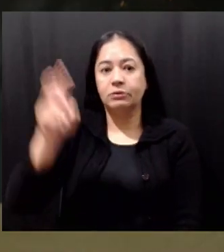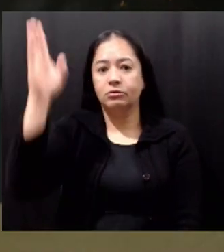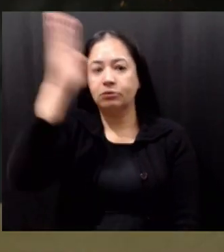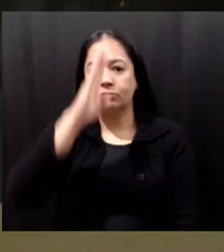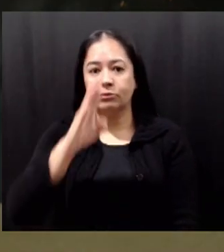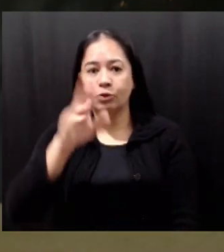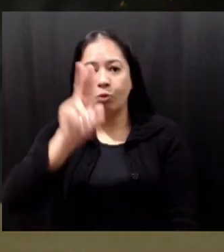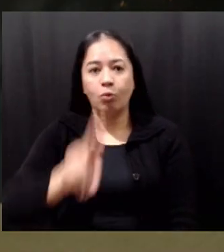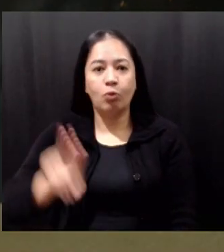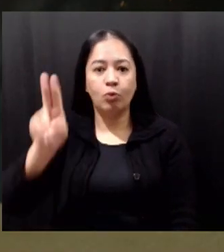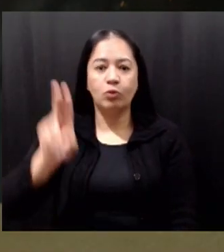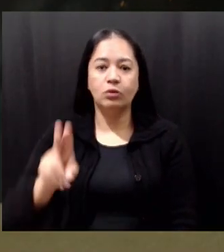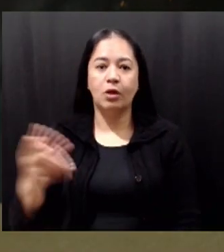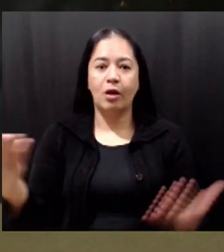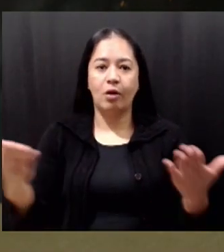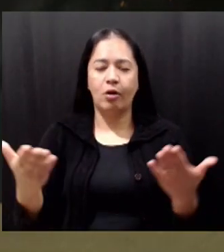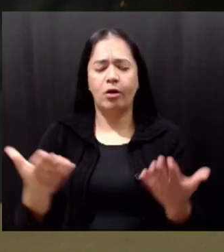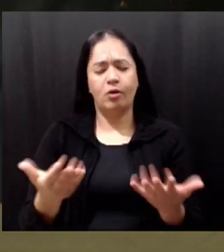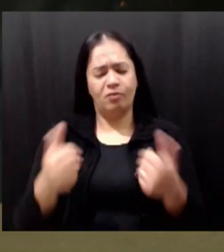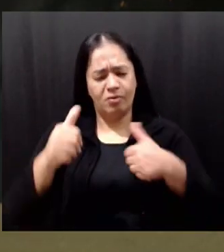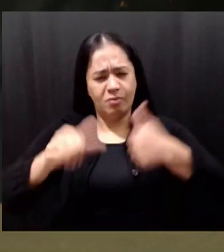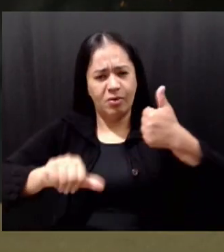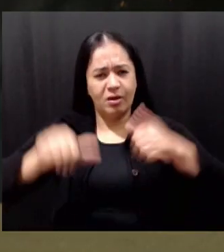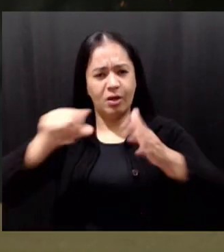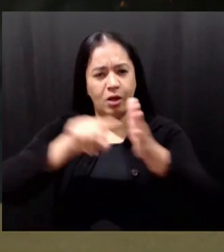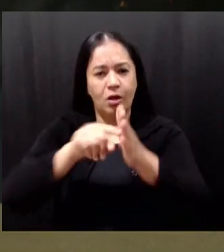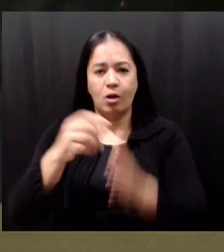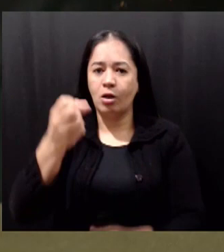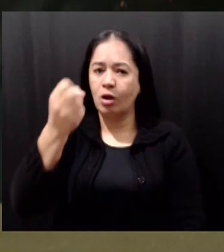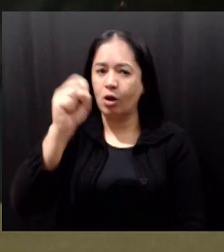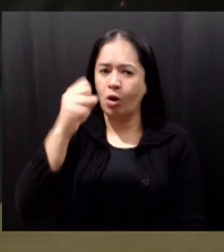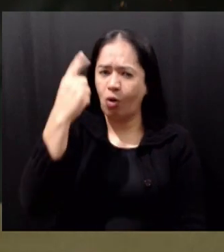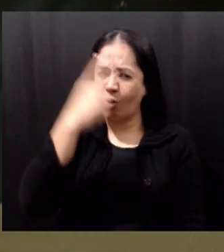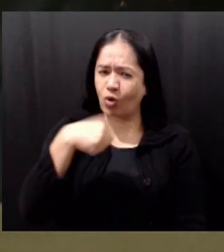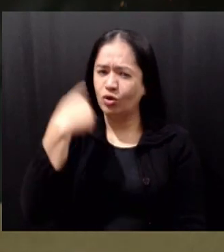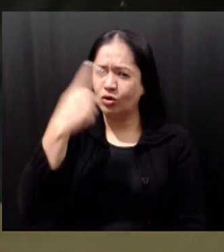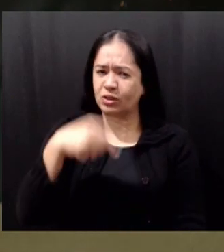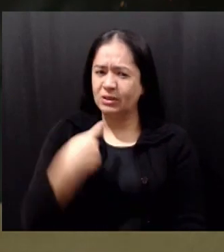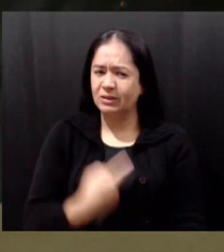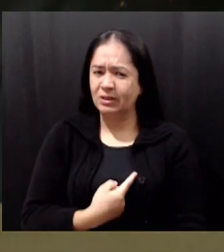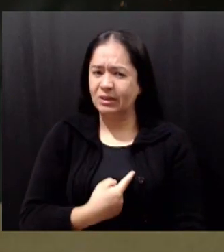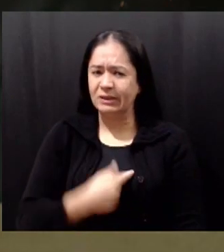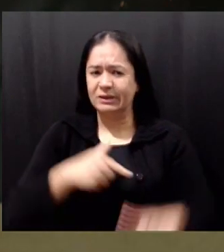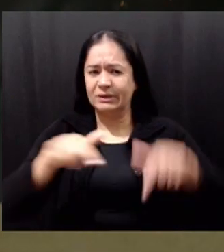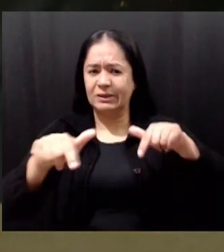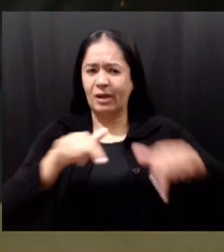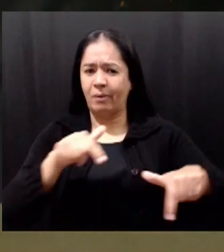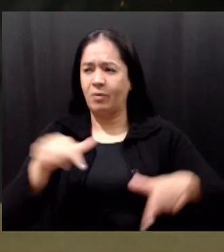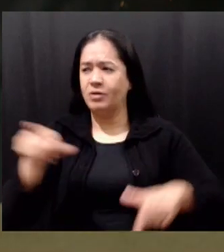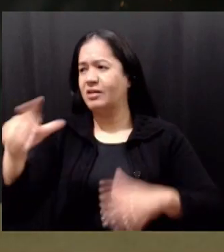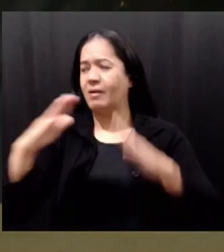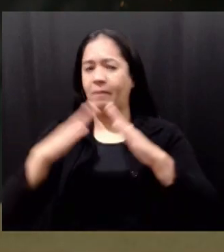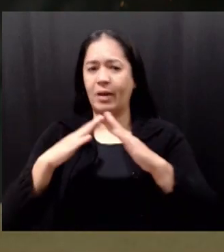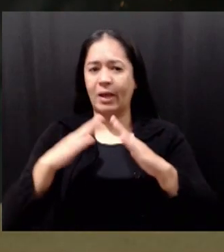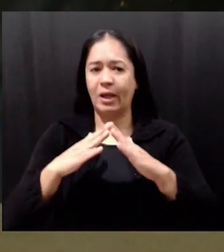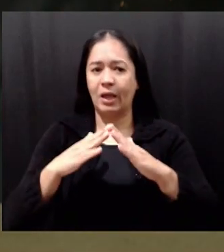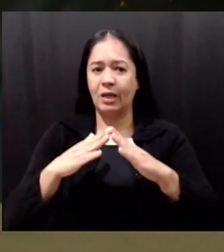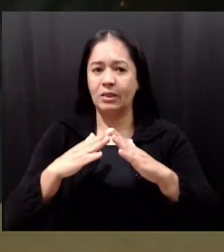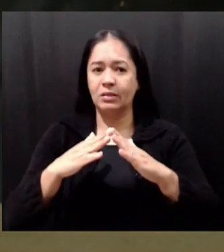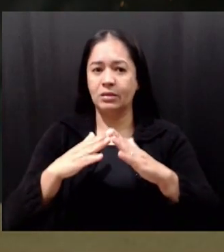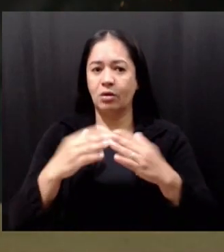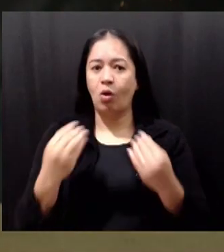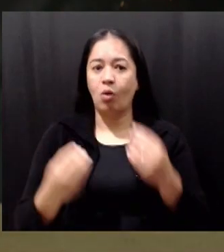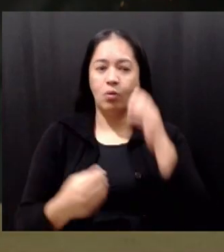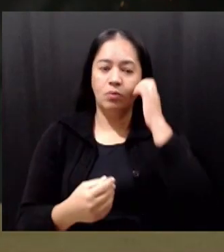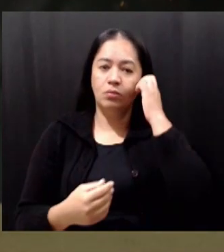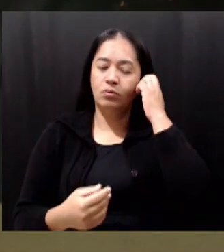vamos analisar essa pesquisa, 8 horas. Será que esse é o tempo que a gente leva para trabalhar, né? Você vai para casa, você trabalha 8 horas por dia. E aí, se você